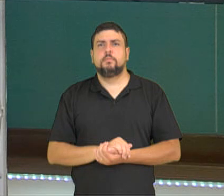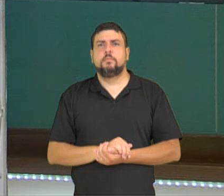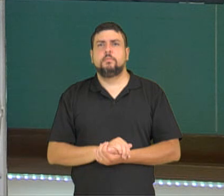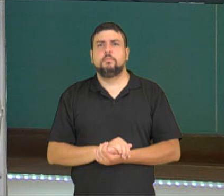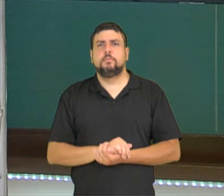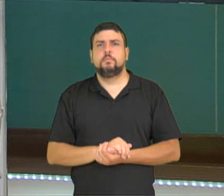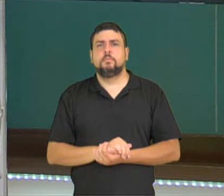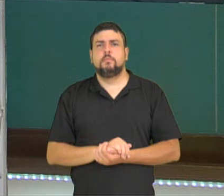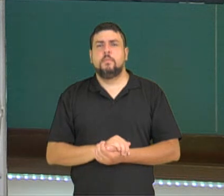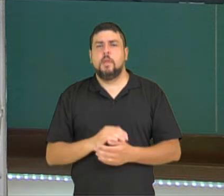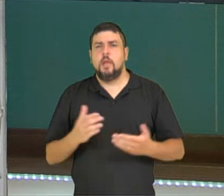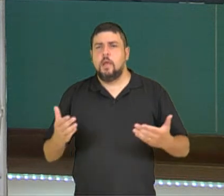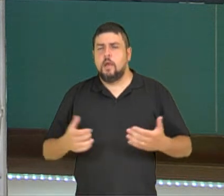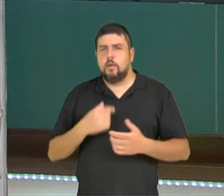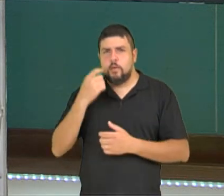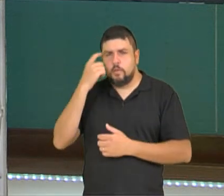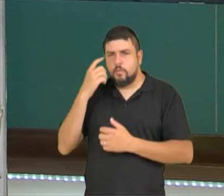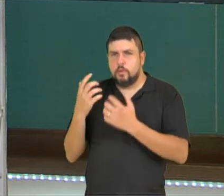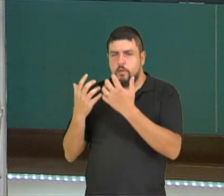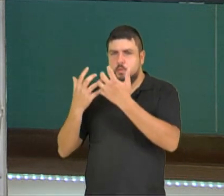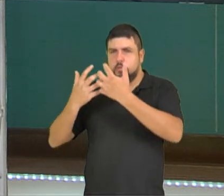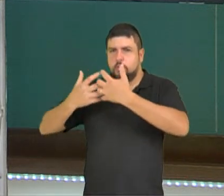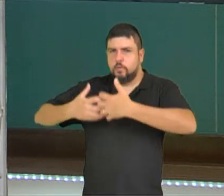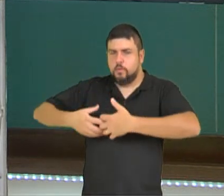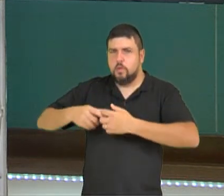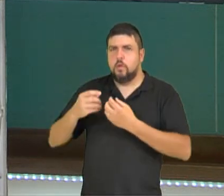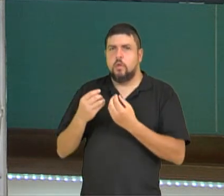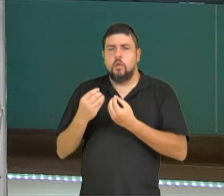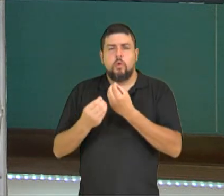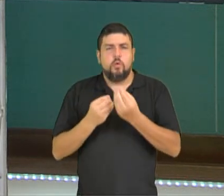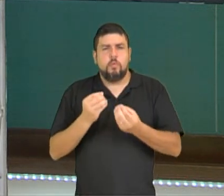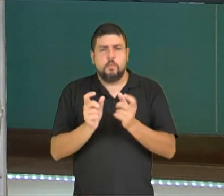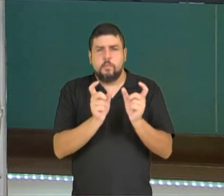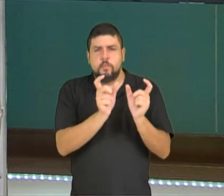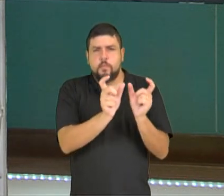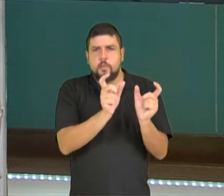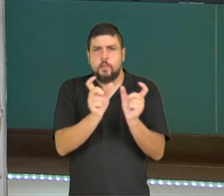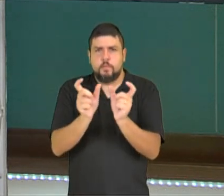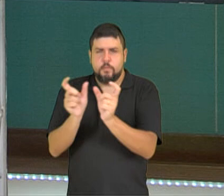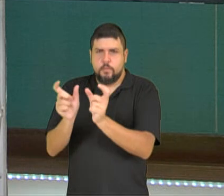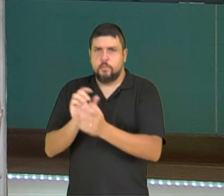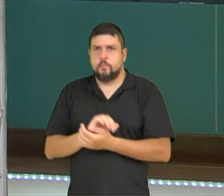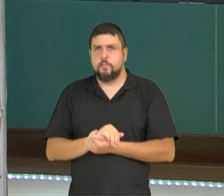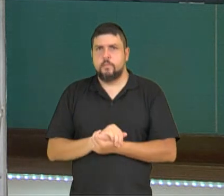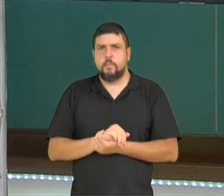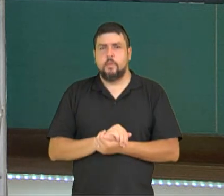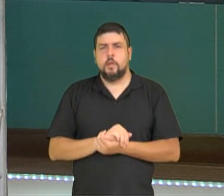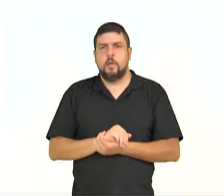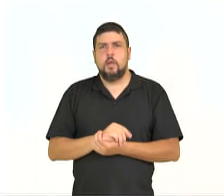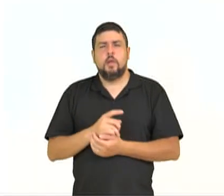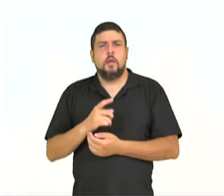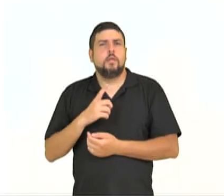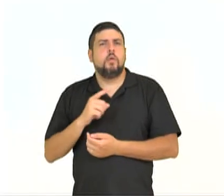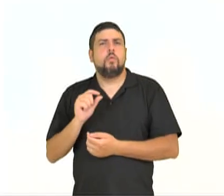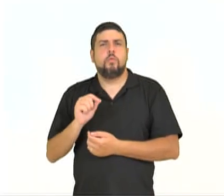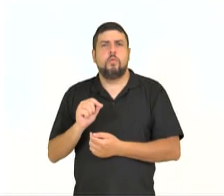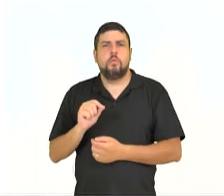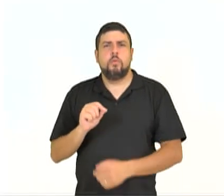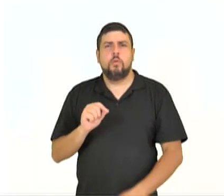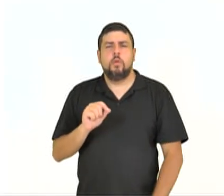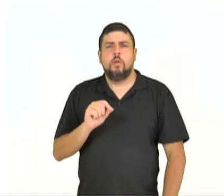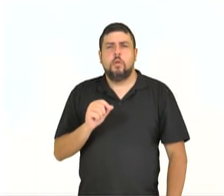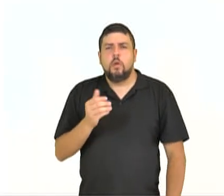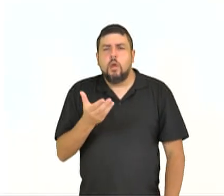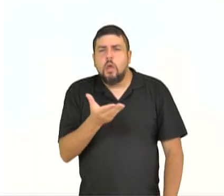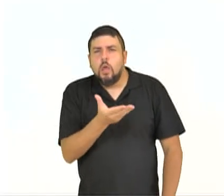Certo? Vamos refletir ainda sobre a questão verbal agora do cartaz. Nós temos um enunciado que é: esmola não